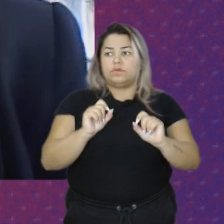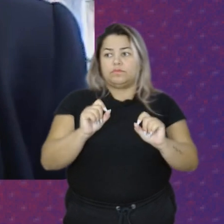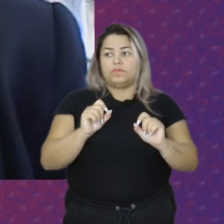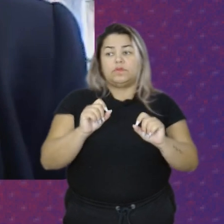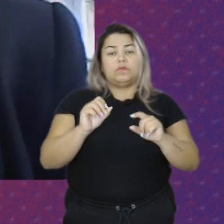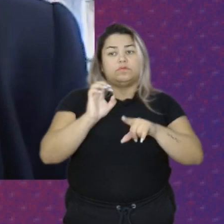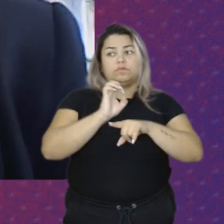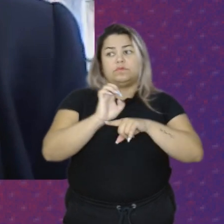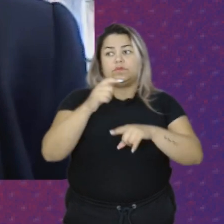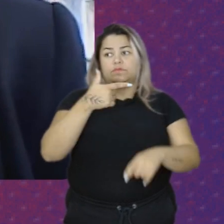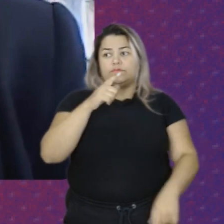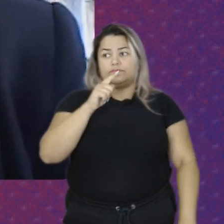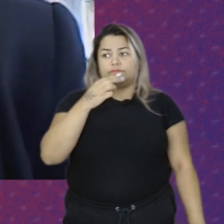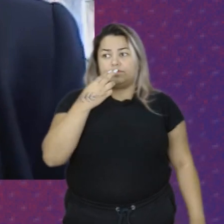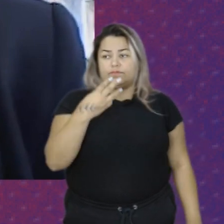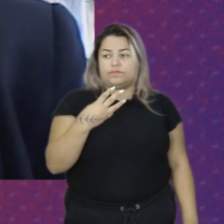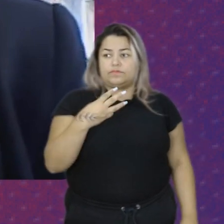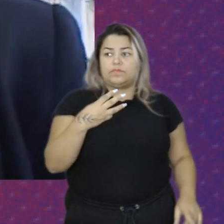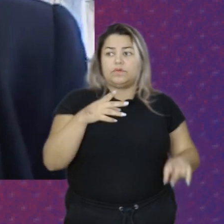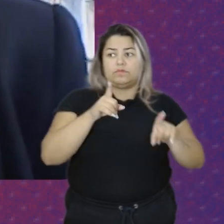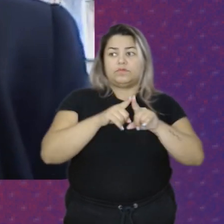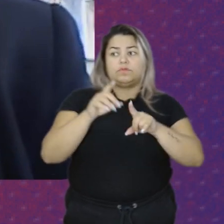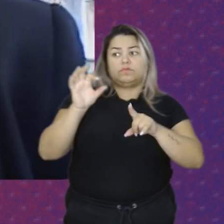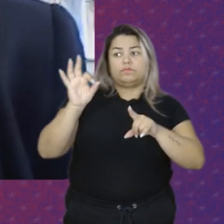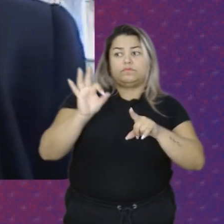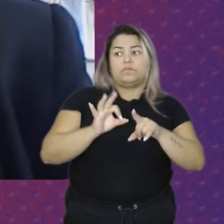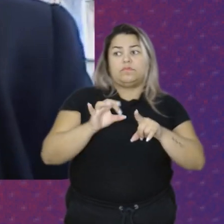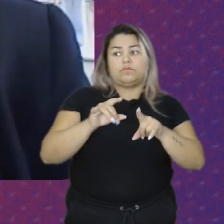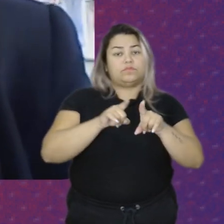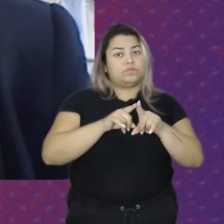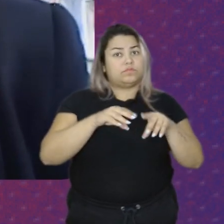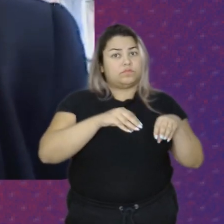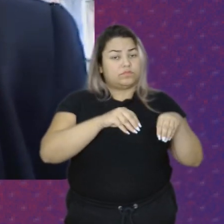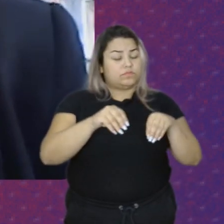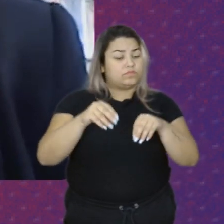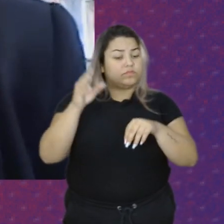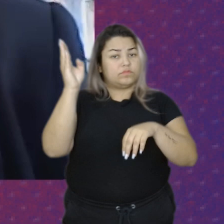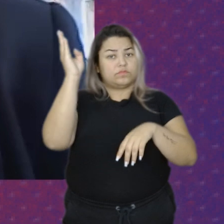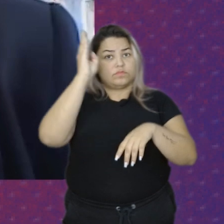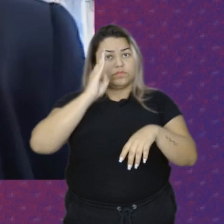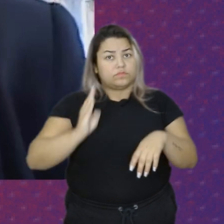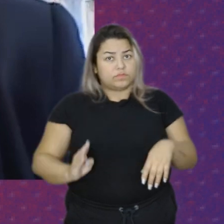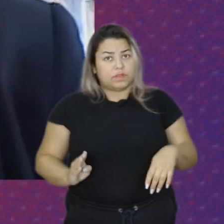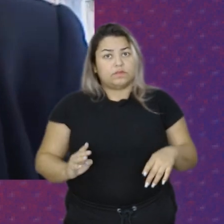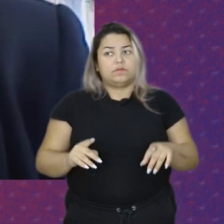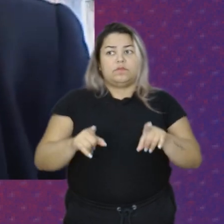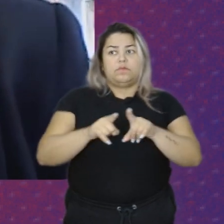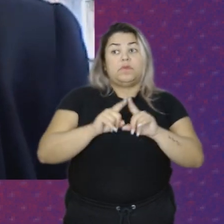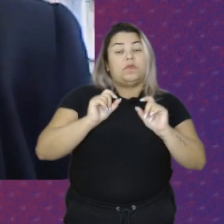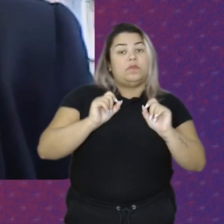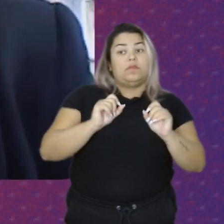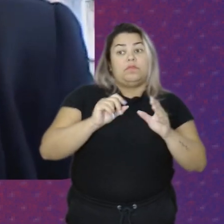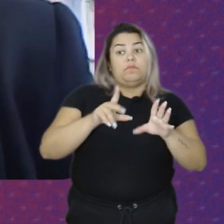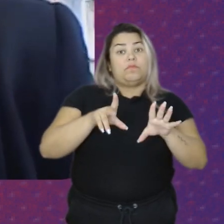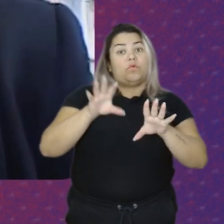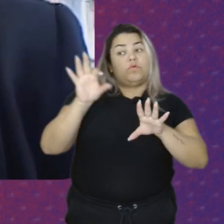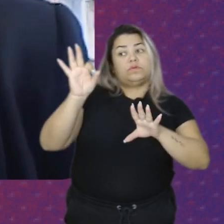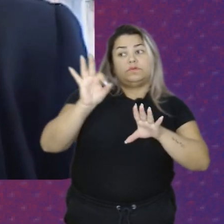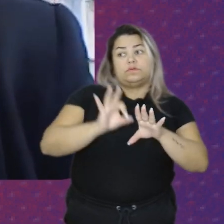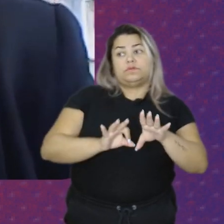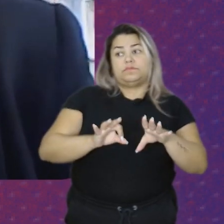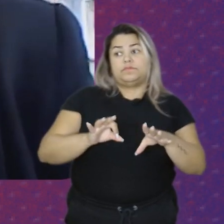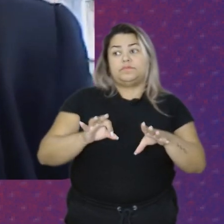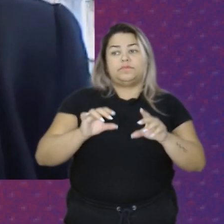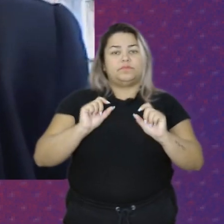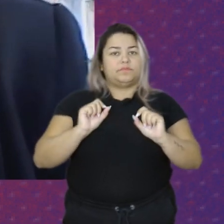estabelecimentos 23% das terras agricultáveis no Brasil. Então, diante disso, os demais percentuais dessas